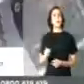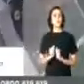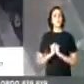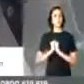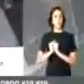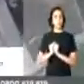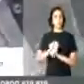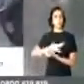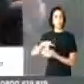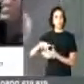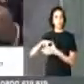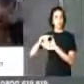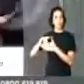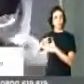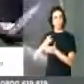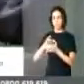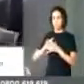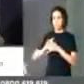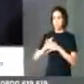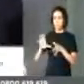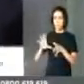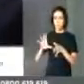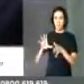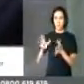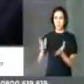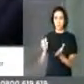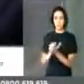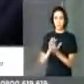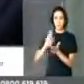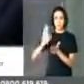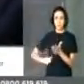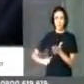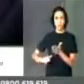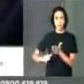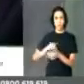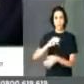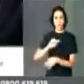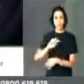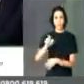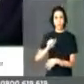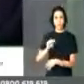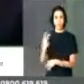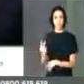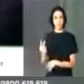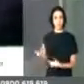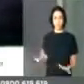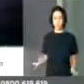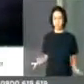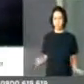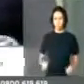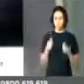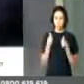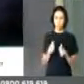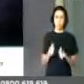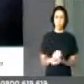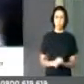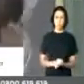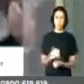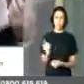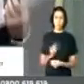para a Caixa 2. Não é possível, senhor presidente. Não é possível nós acordarmos com